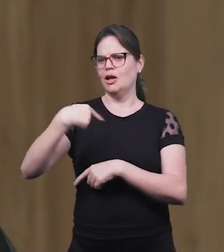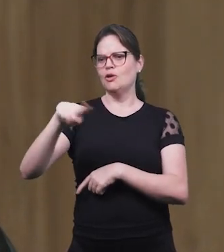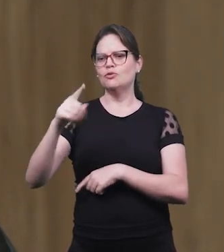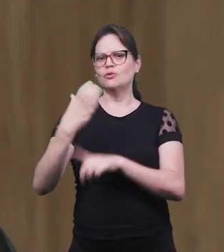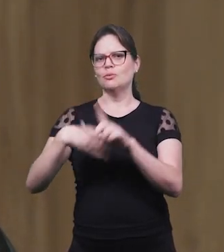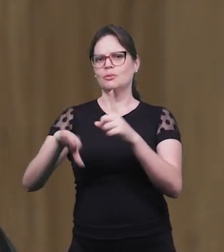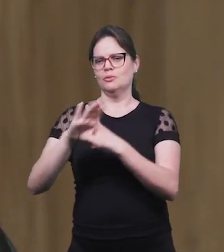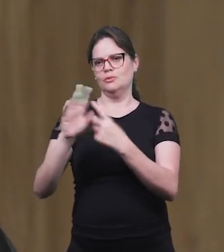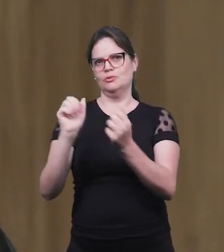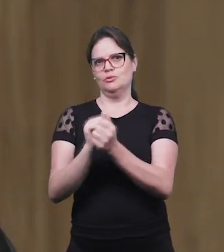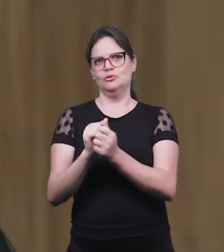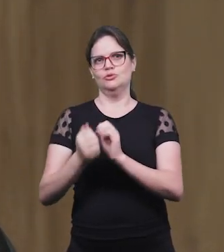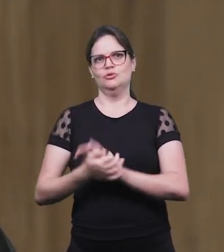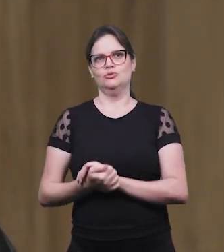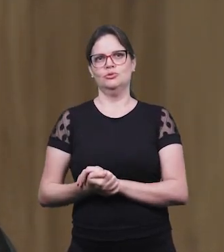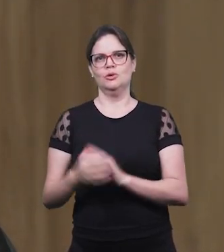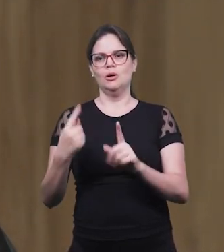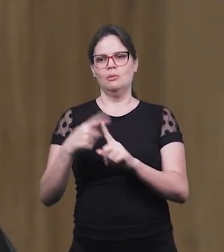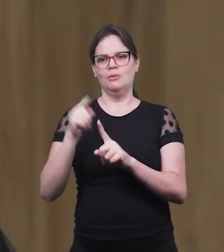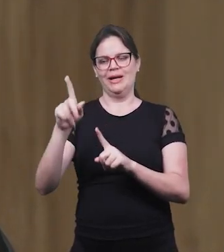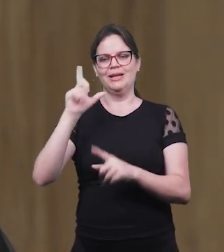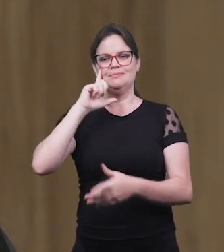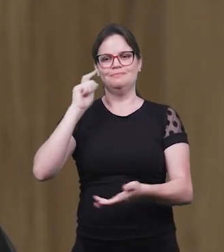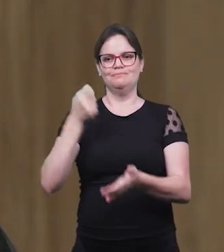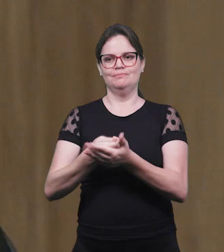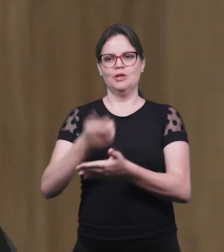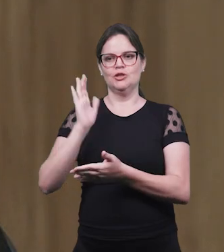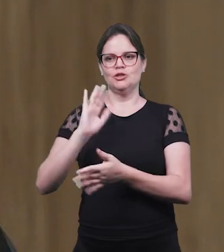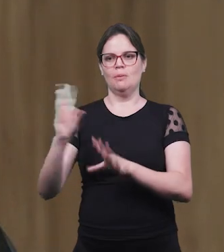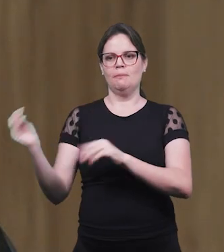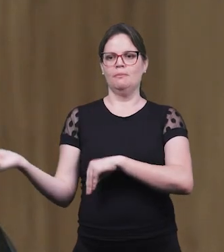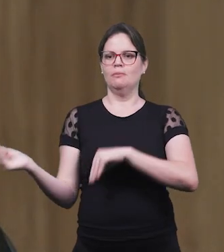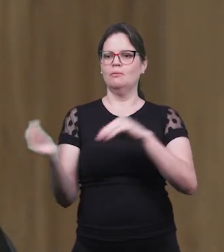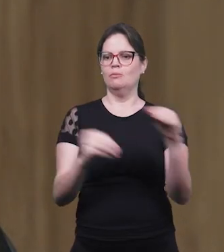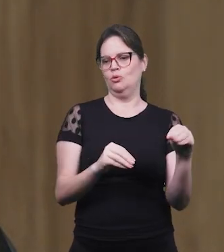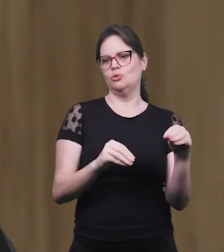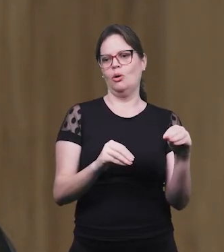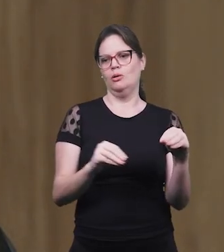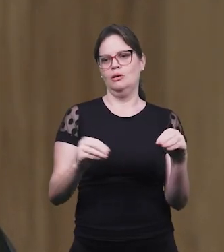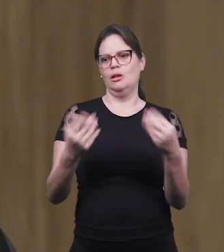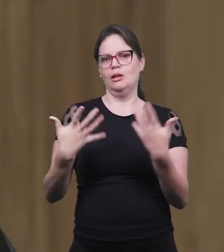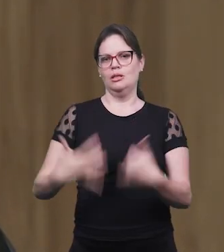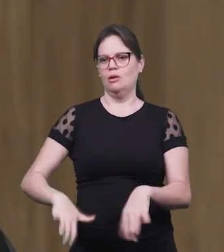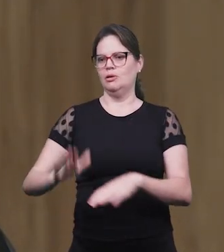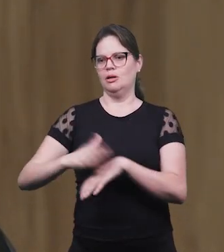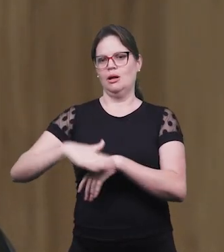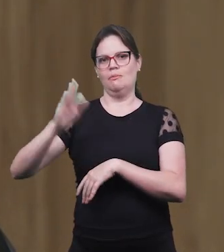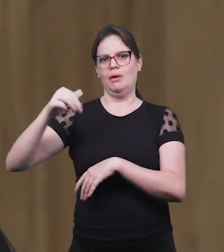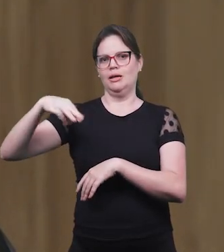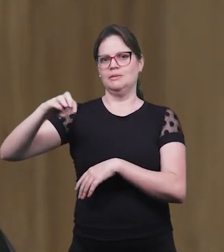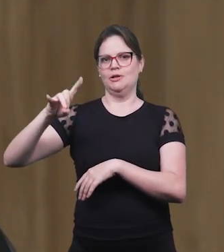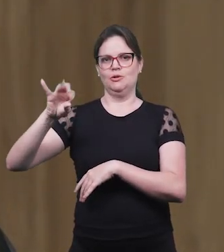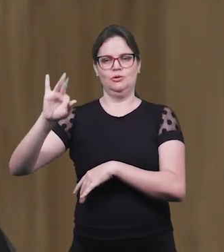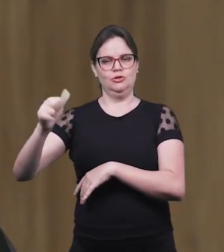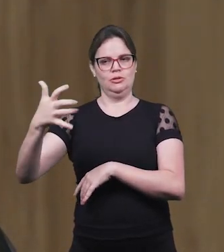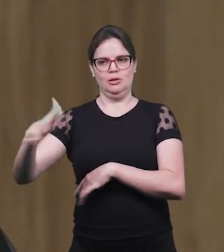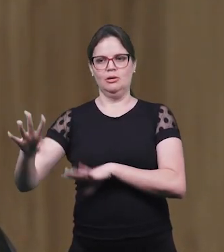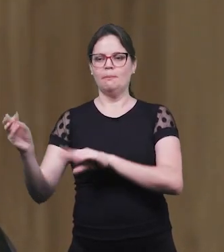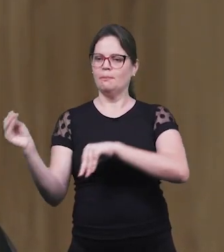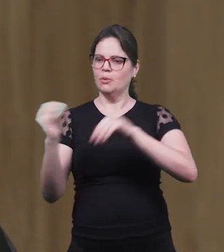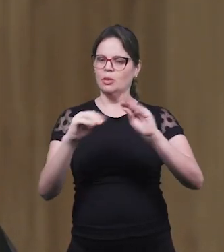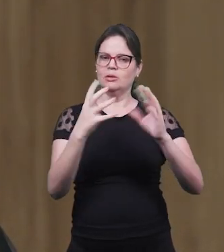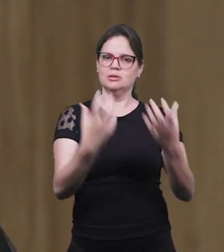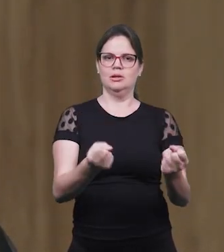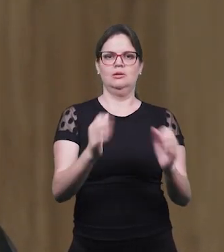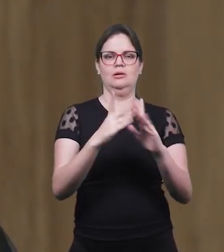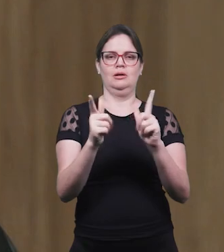participar de um culto, porque ela já tinha decidido abrir as portas para que iniciasse a obra na casa dela. E